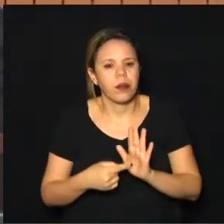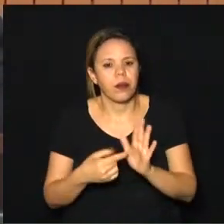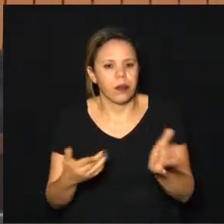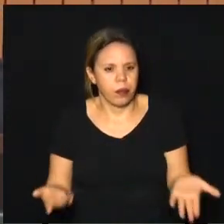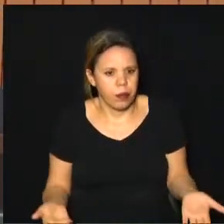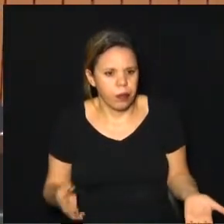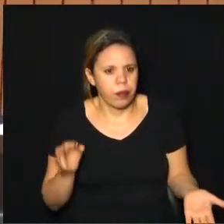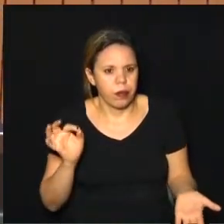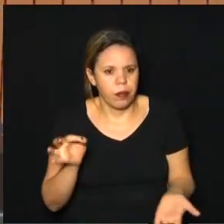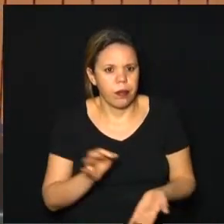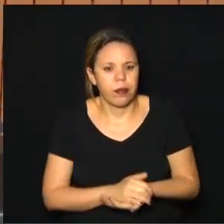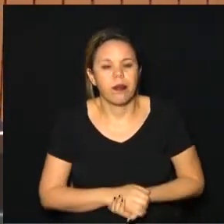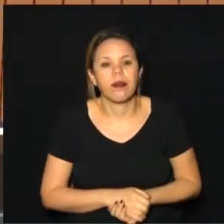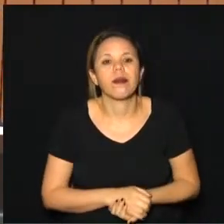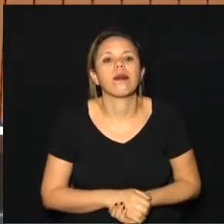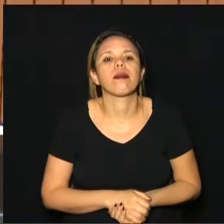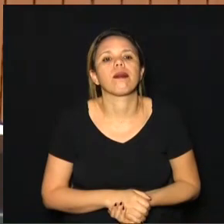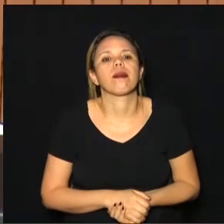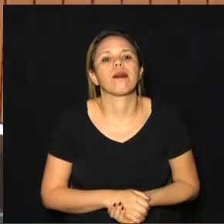tá certo?